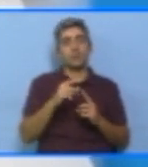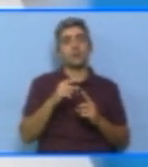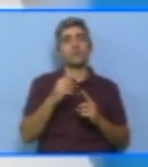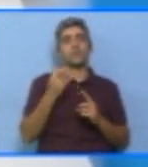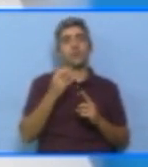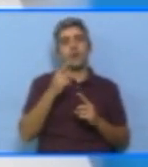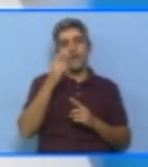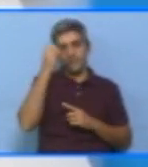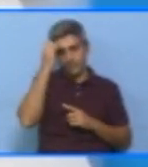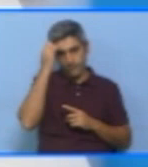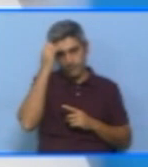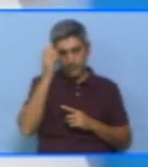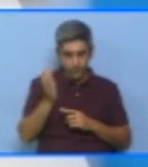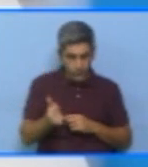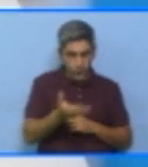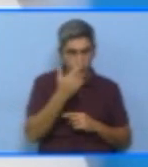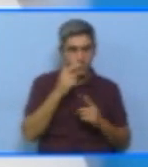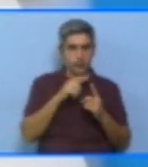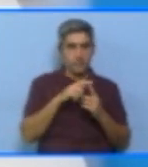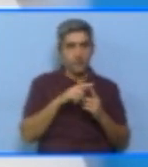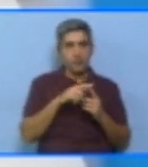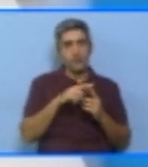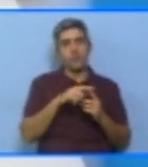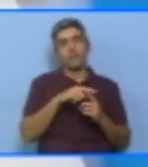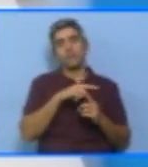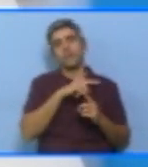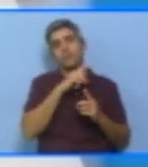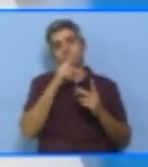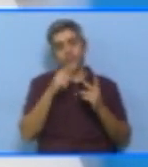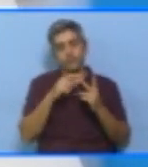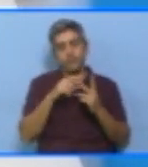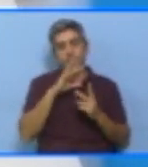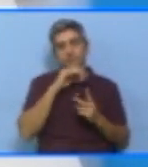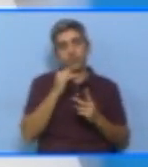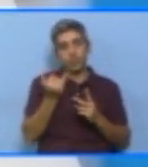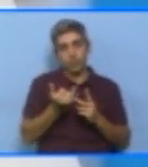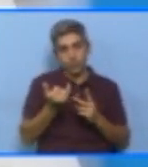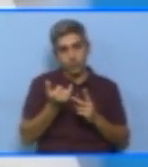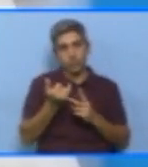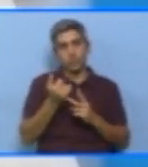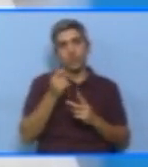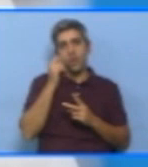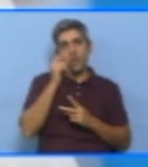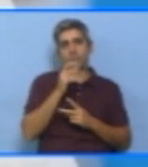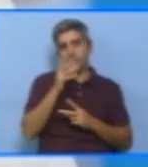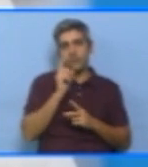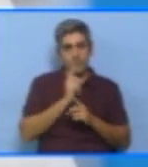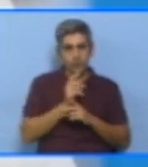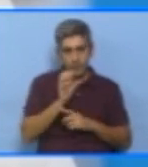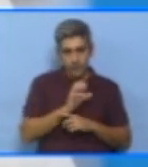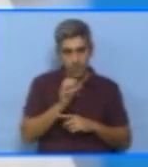porém, arrependeu-se e foi. O homem dirigiu-se ao segundo filho e falou-lhe do mesmo